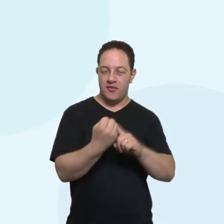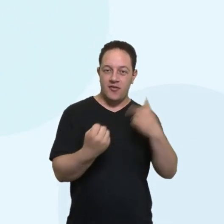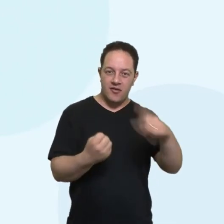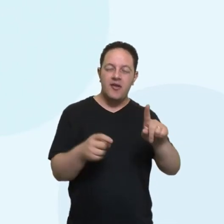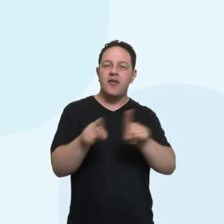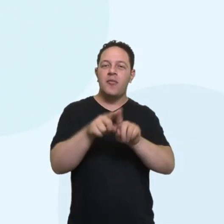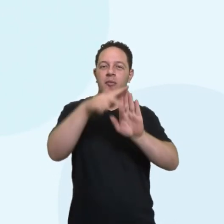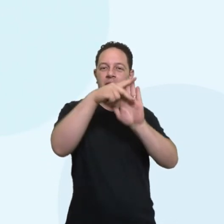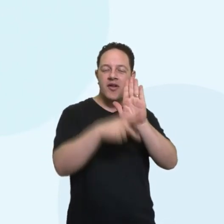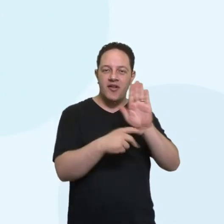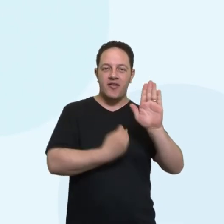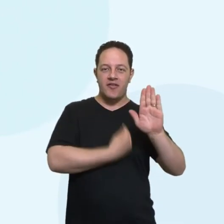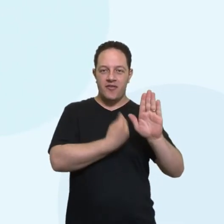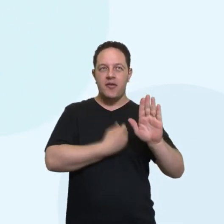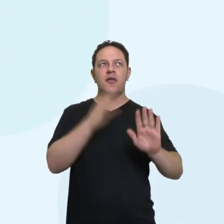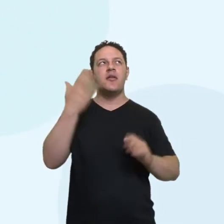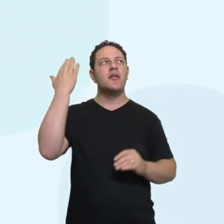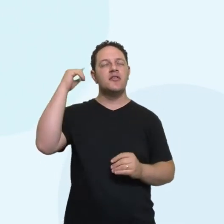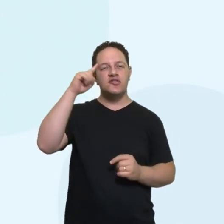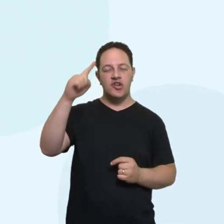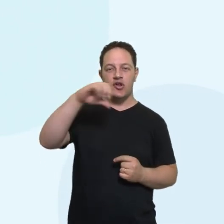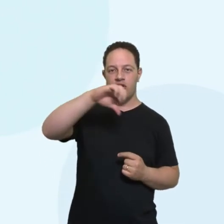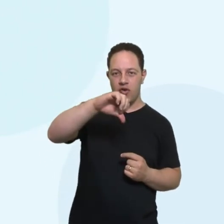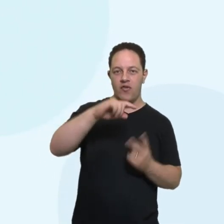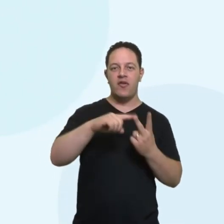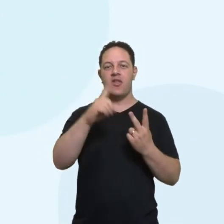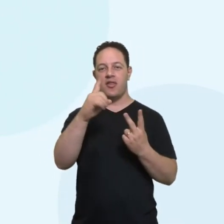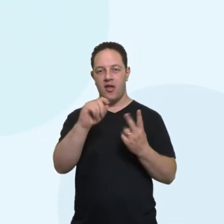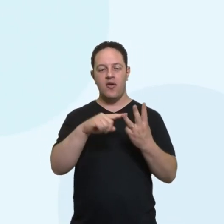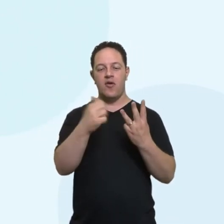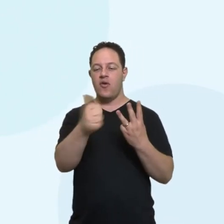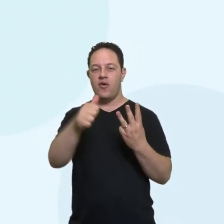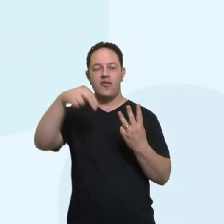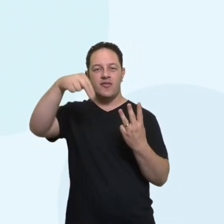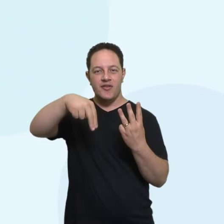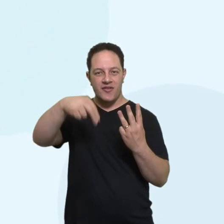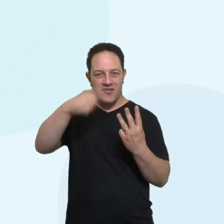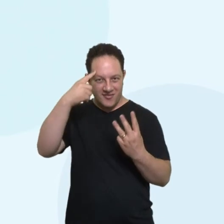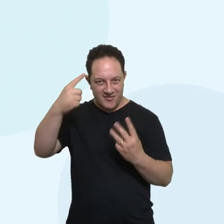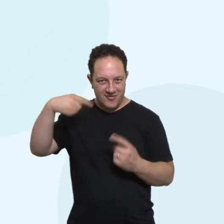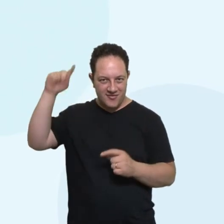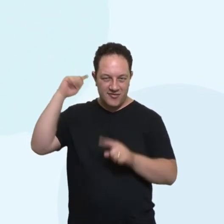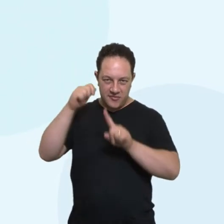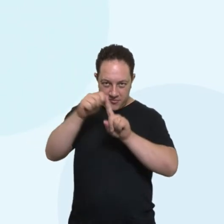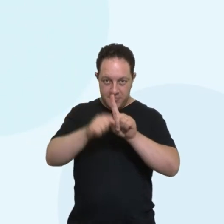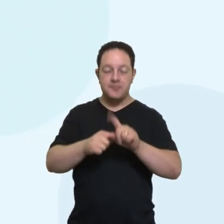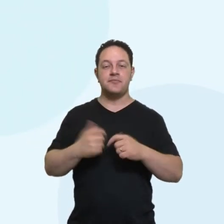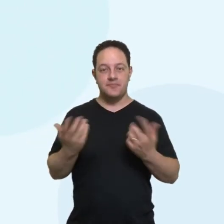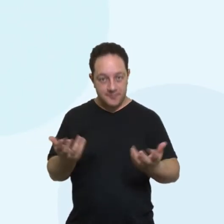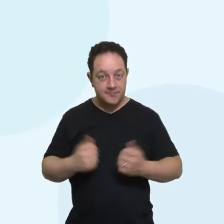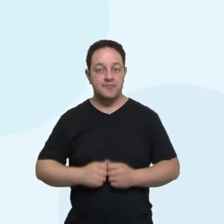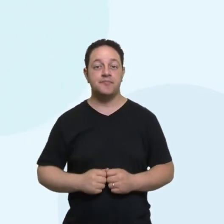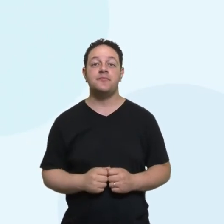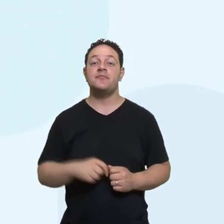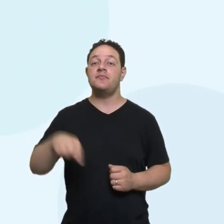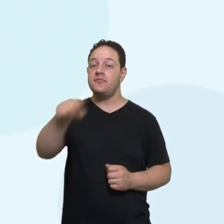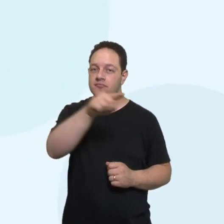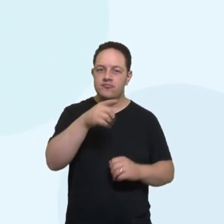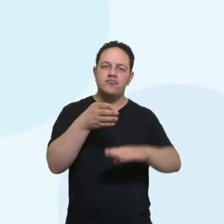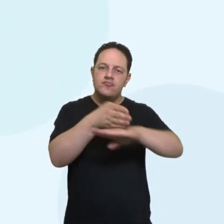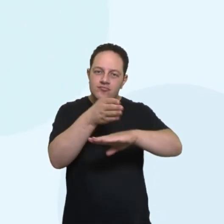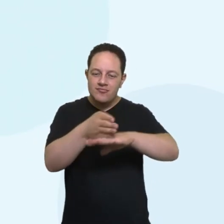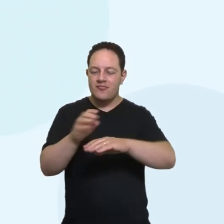vida com a Edna nos dias 9 10 e 11 de novembro certo então e vocês